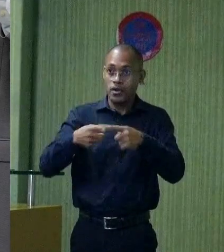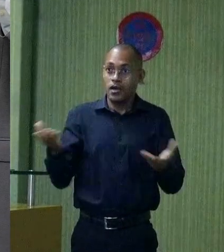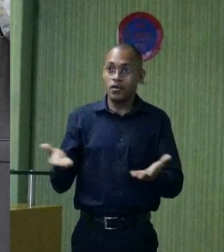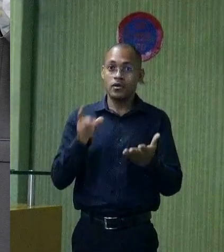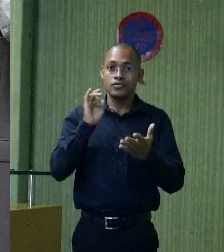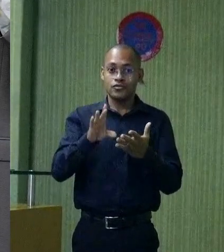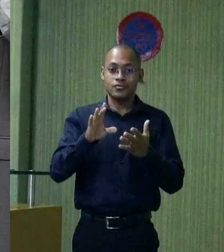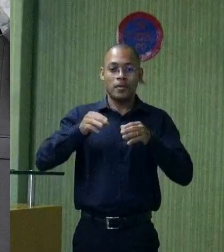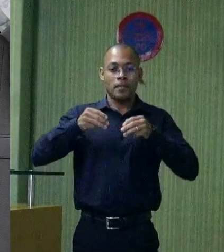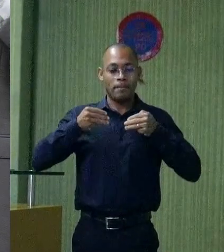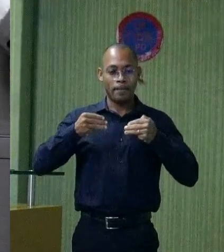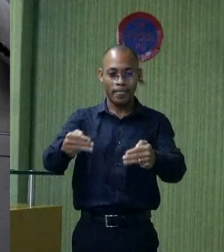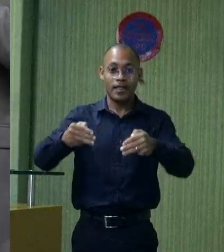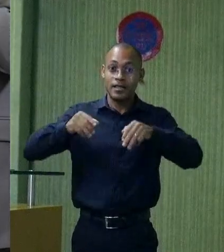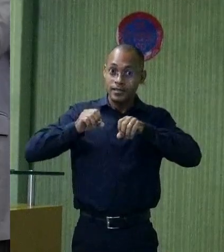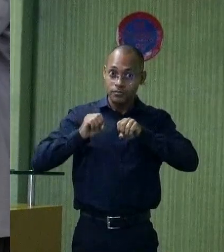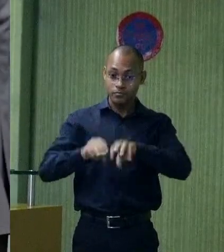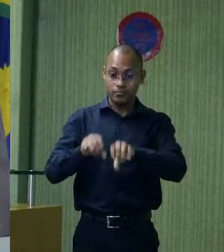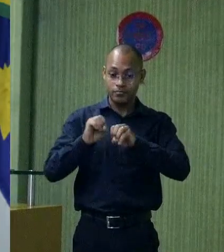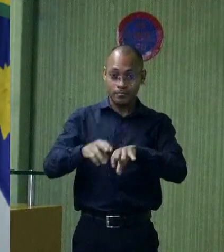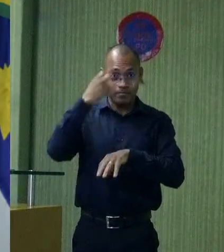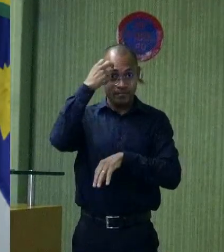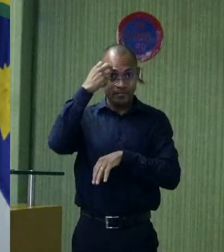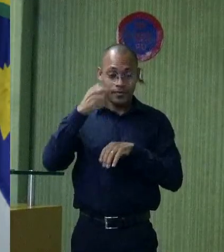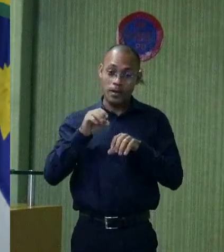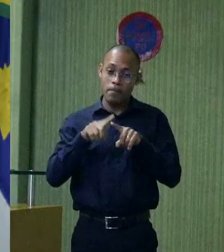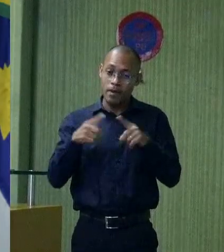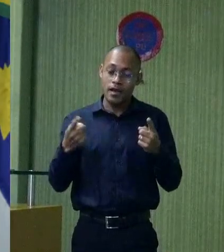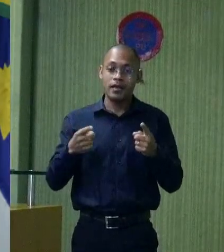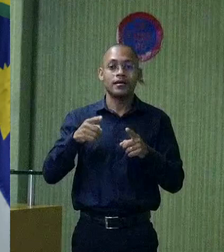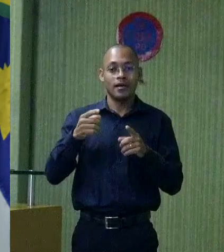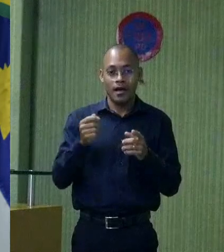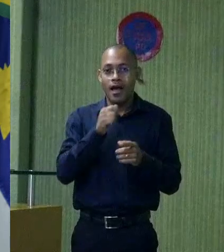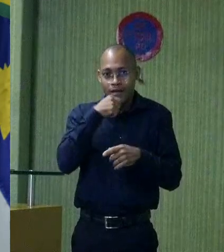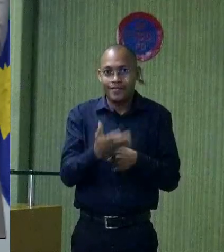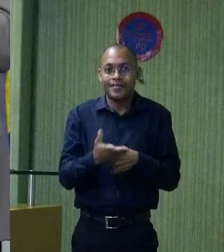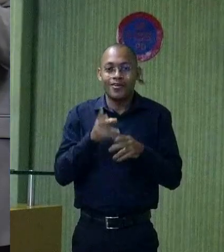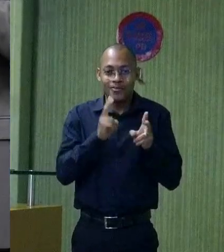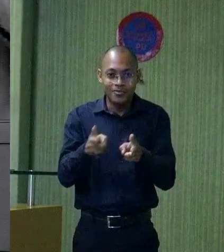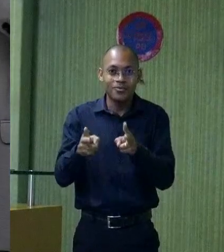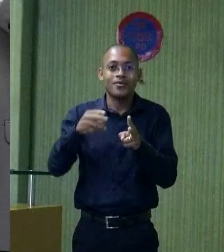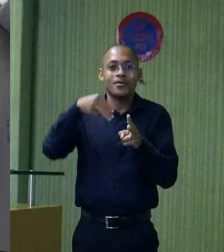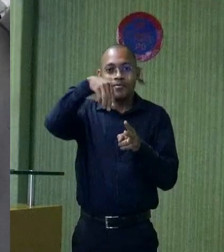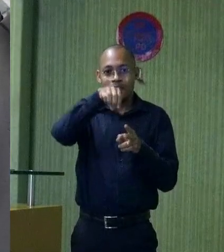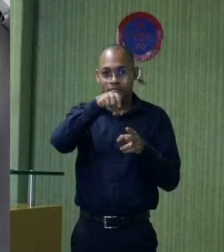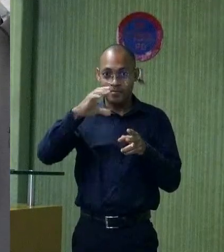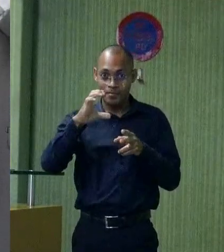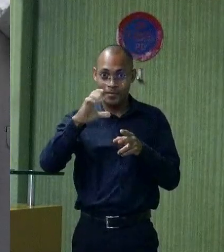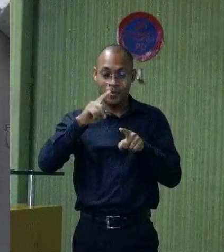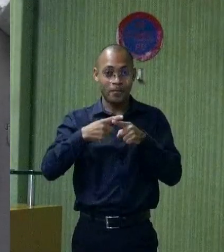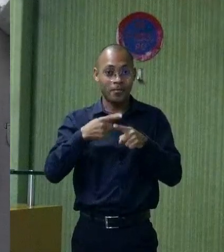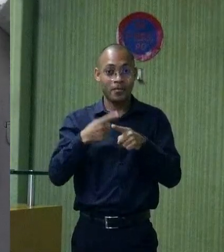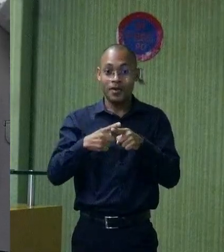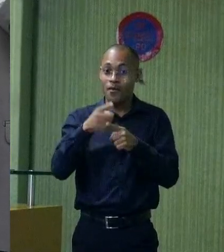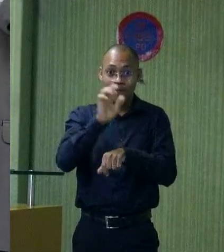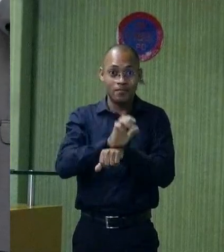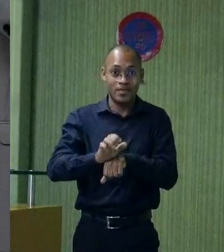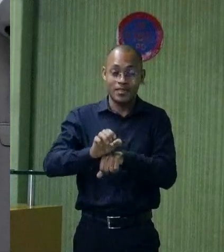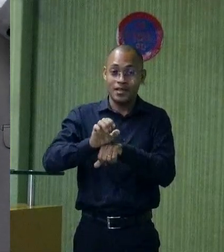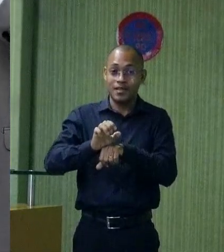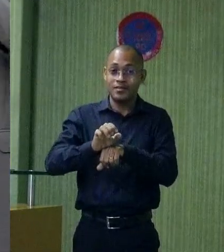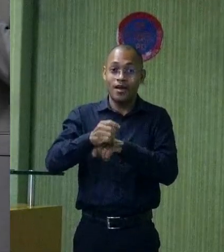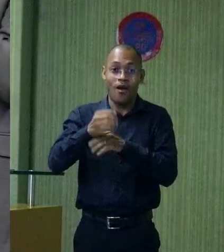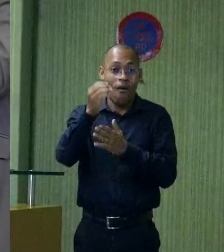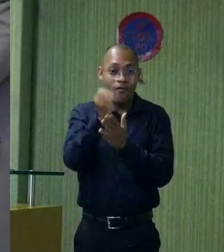tiver errado mas embora chame-se ainda de MEC né me o próprio site oficial fala em MEC mas é só Ministério da